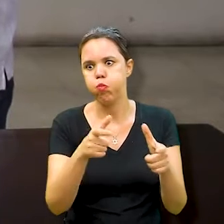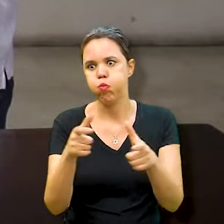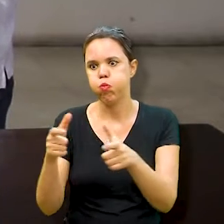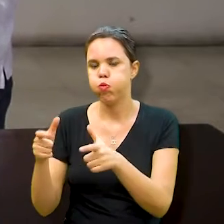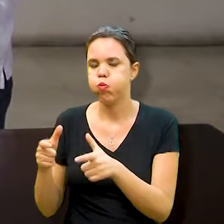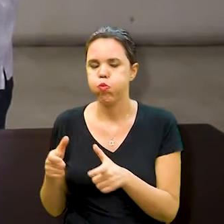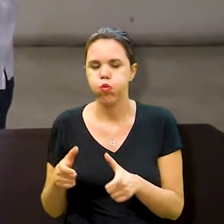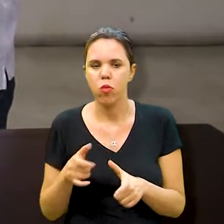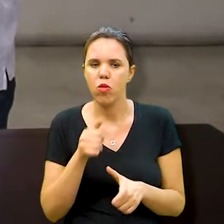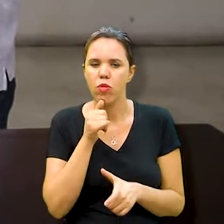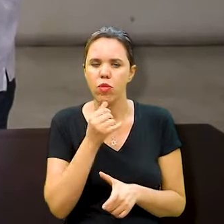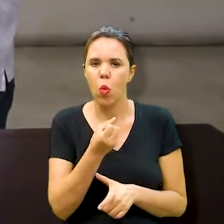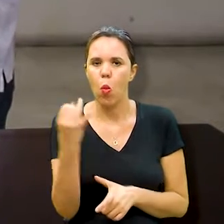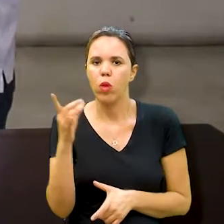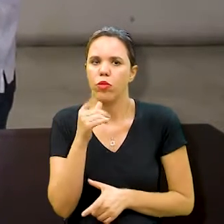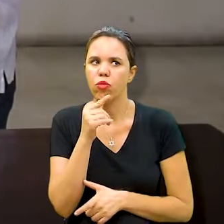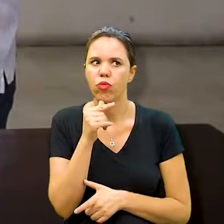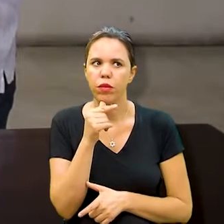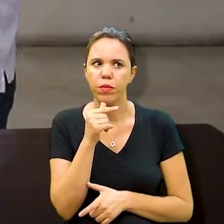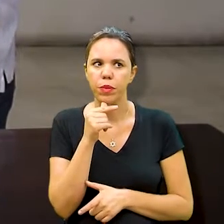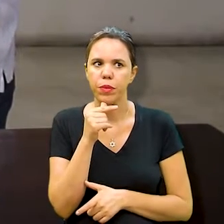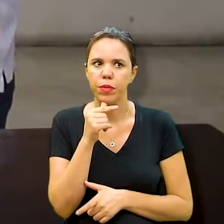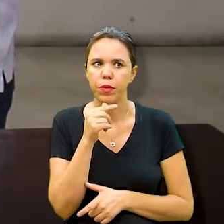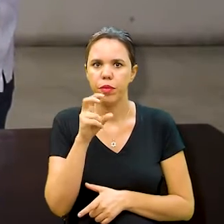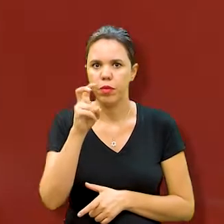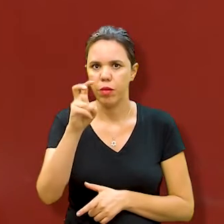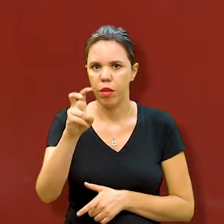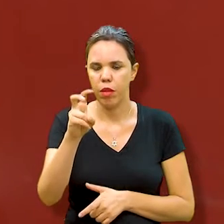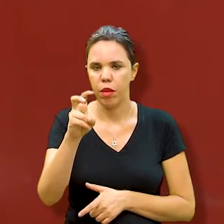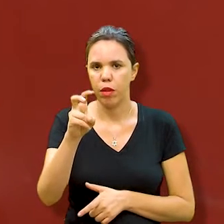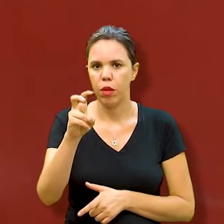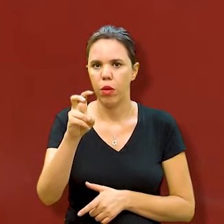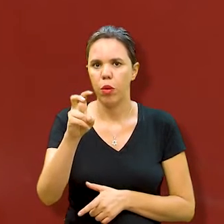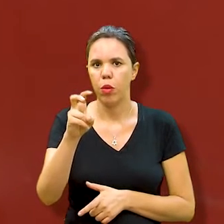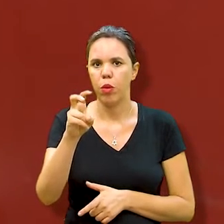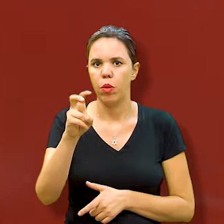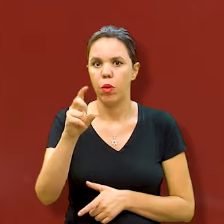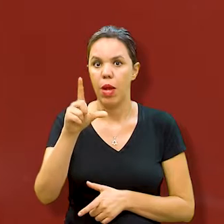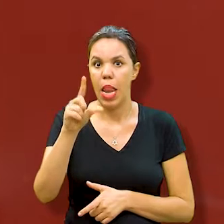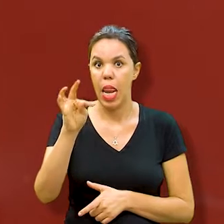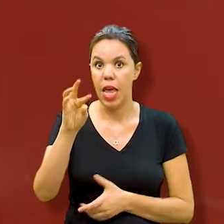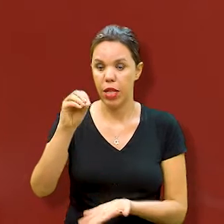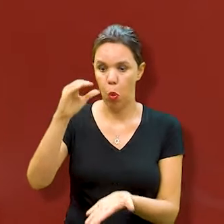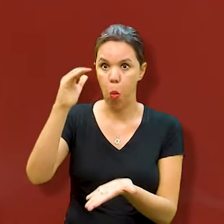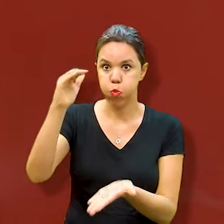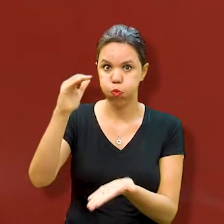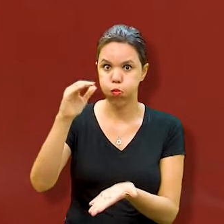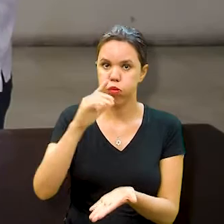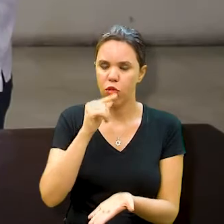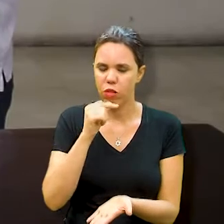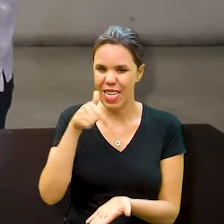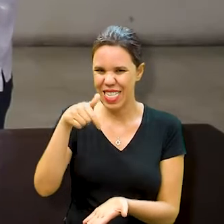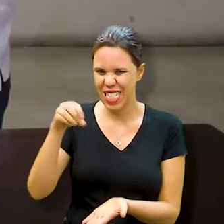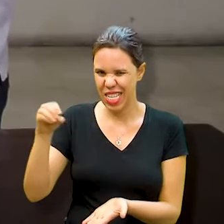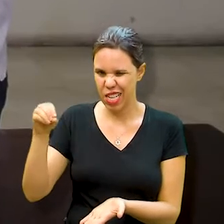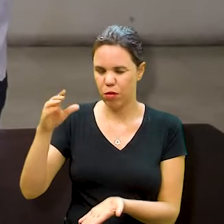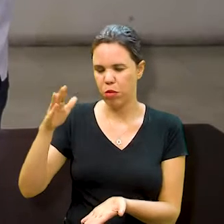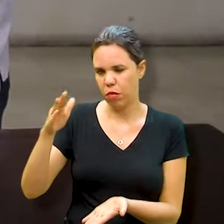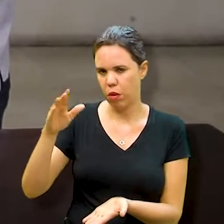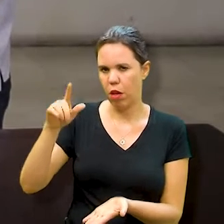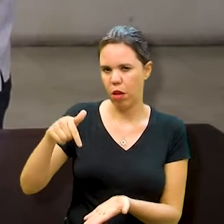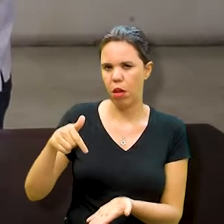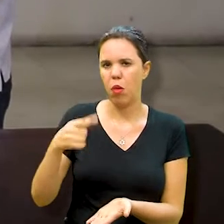quantidades né e conta de água vai cinco e705 lc700 de água